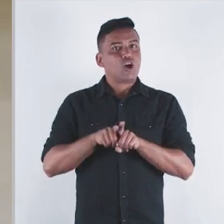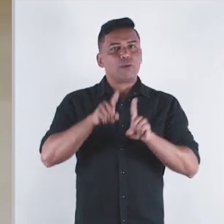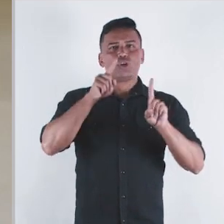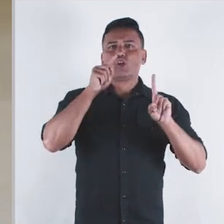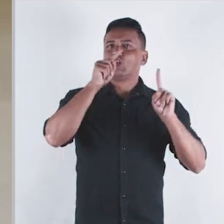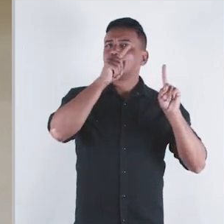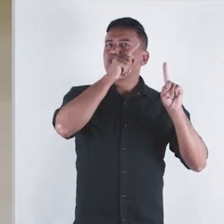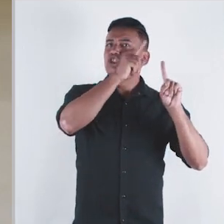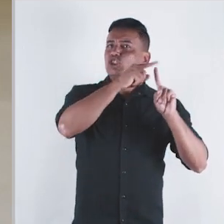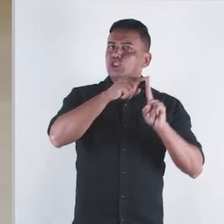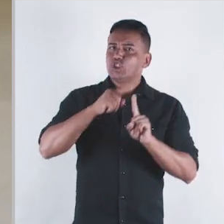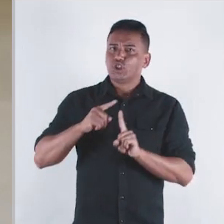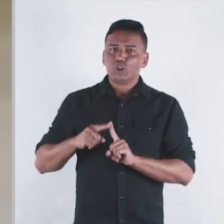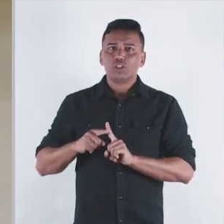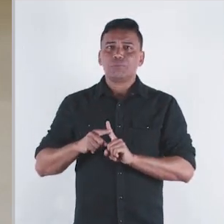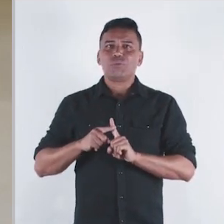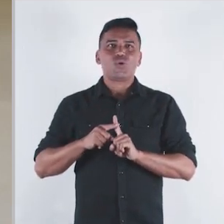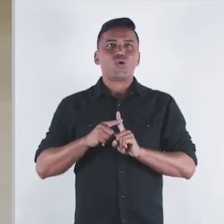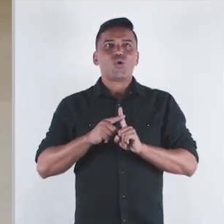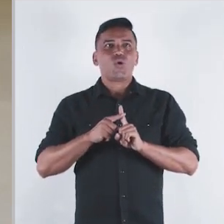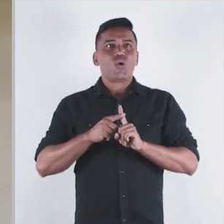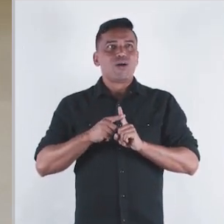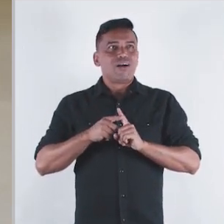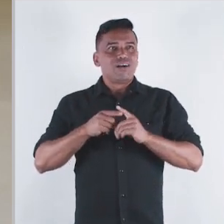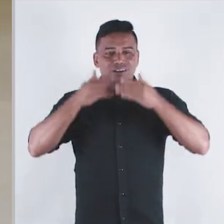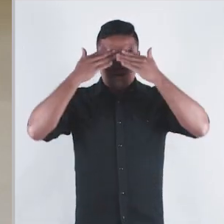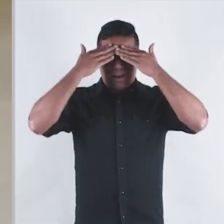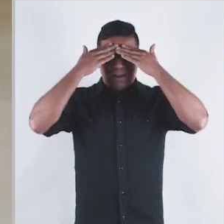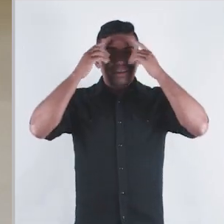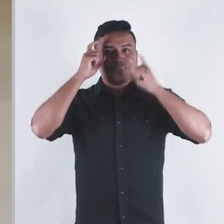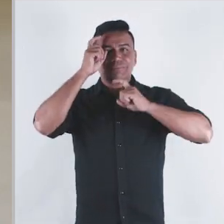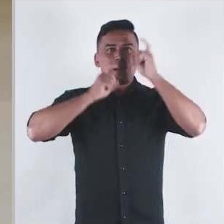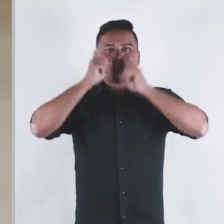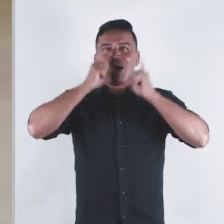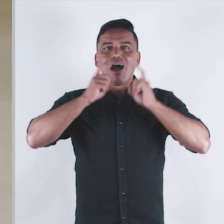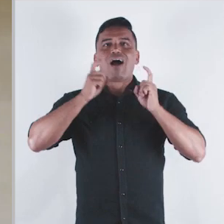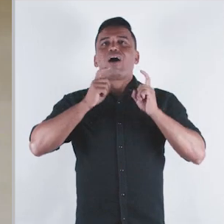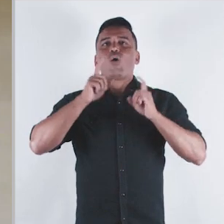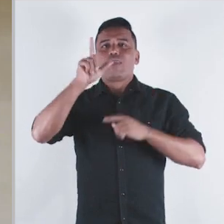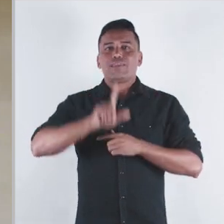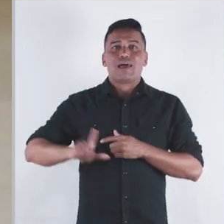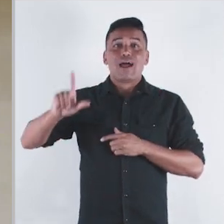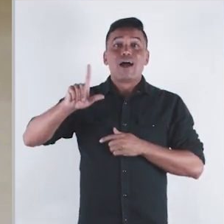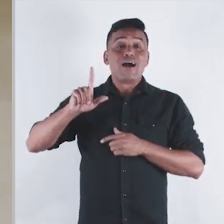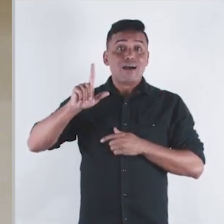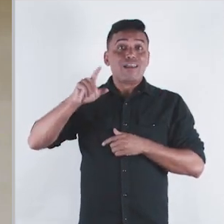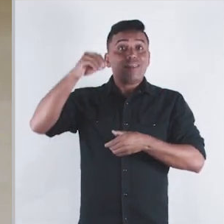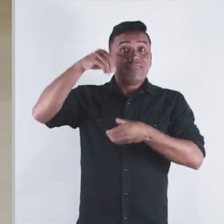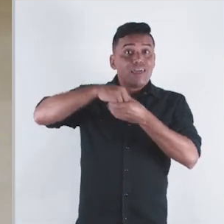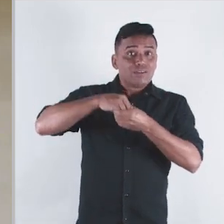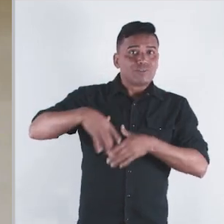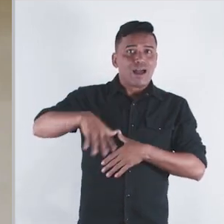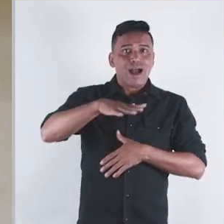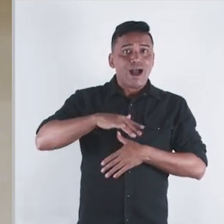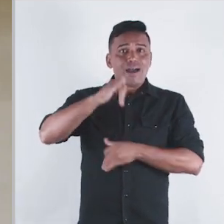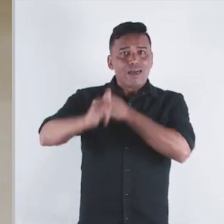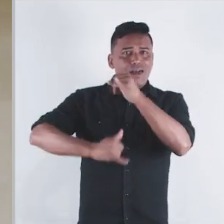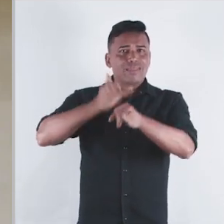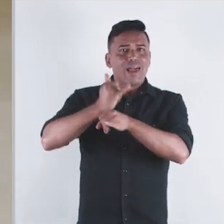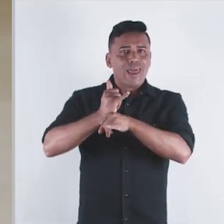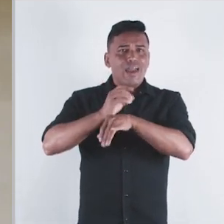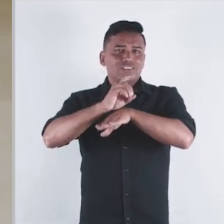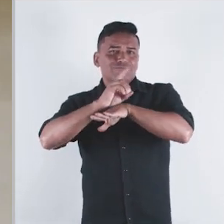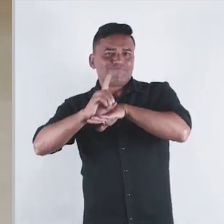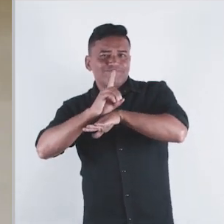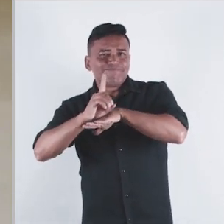expressão literária tão importante para a literatura digital. A gente tem algumas hipóteses, né? Eu acho